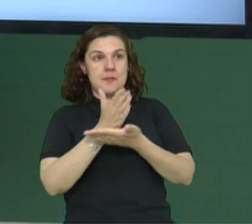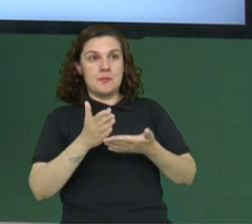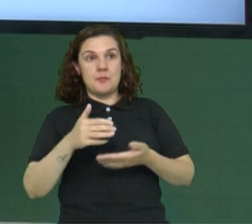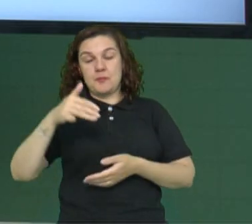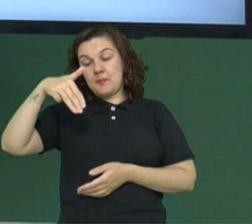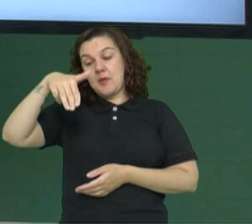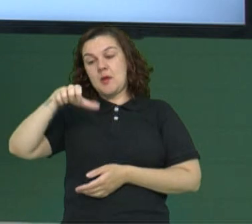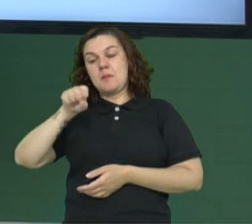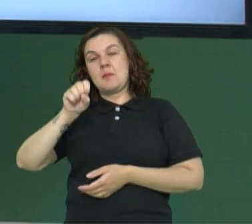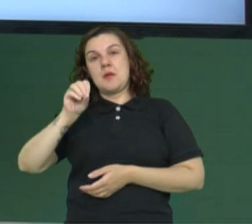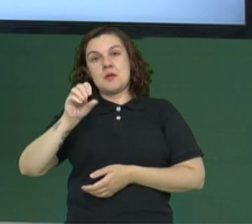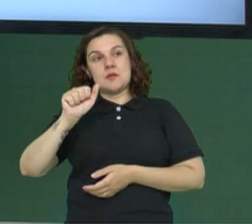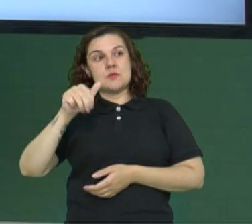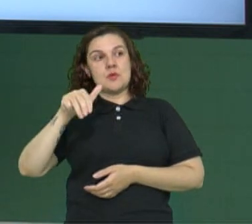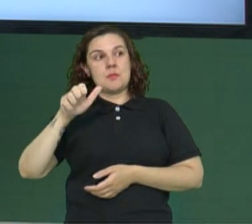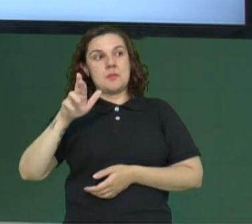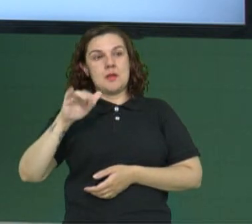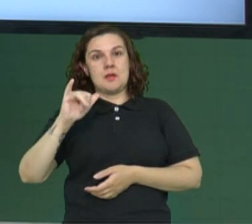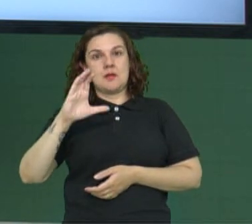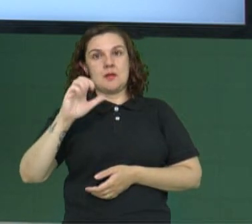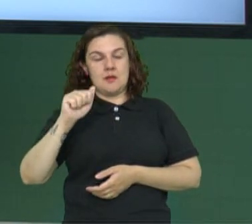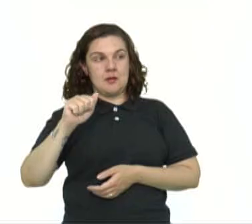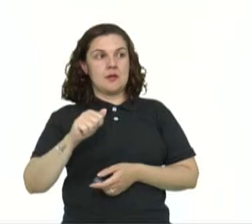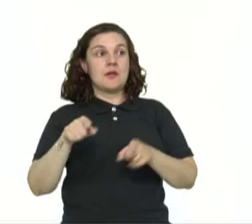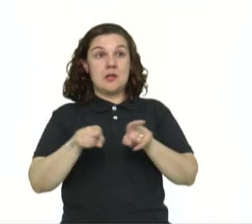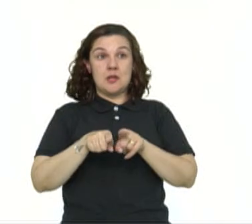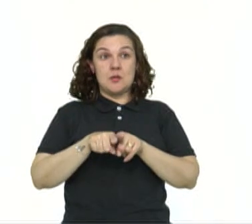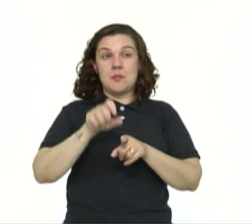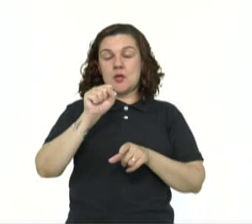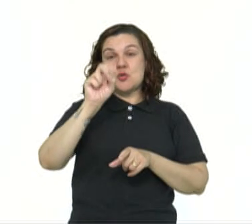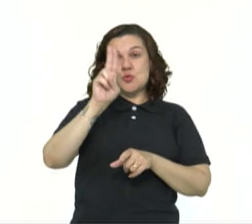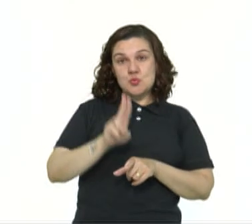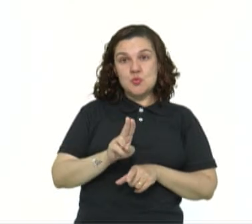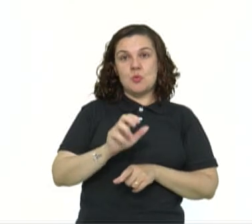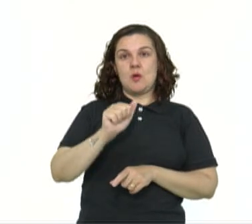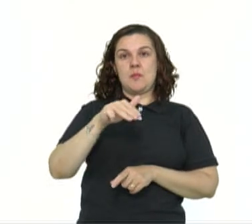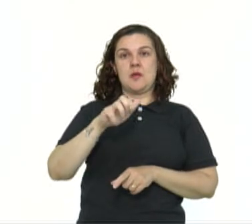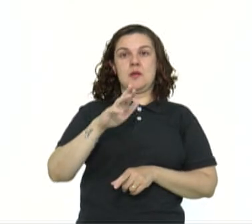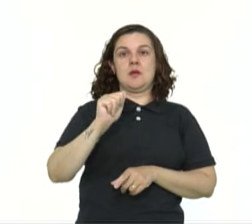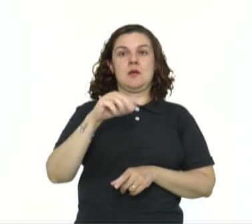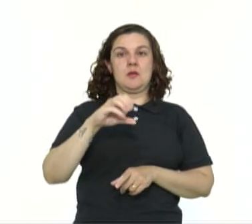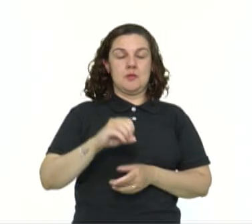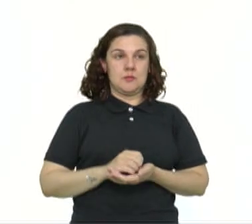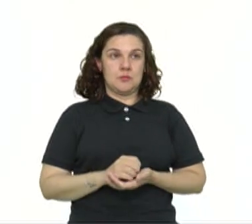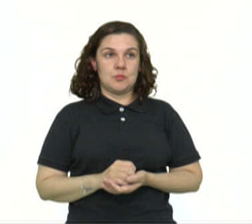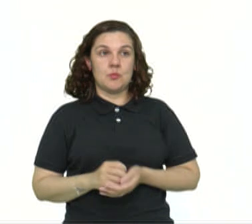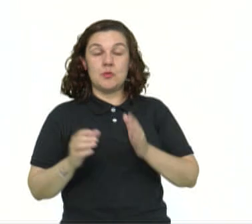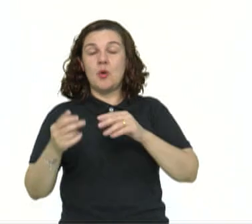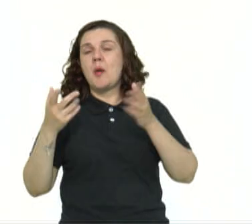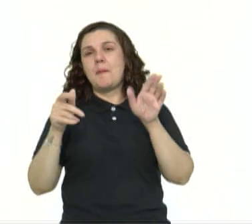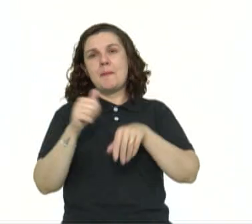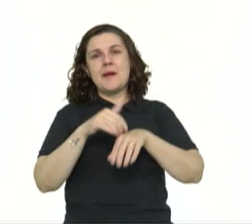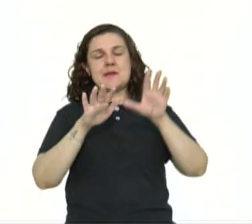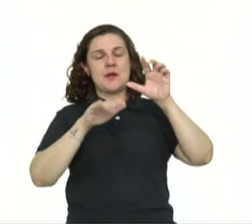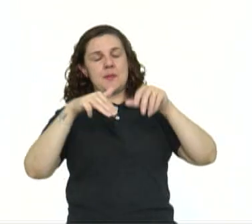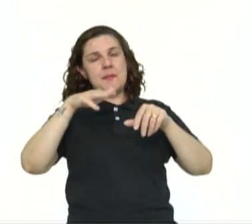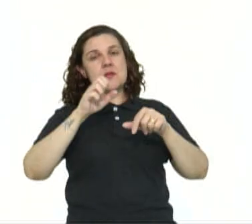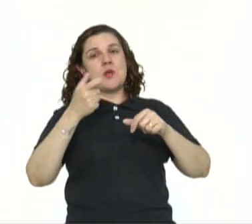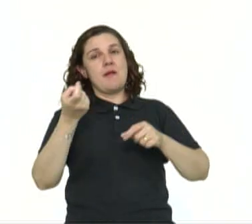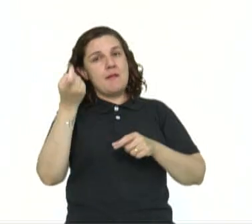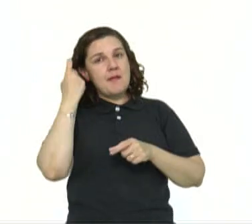em mesoamericanos e sul-americanos. Os mesoamericanos são os povos que vivem no México e